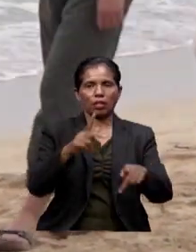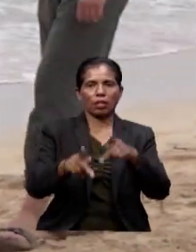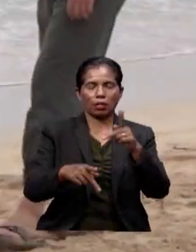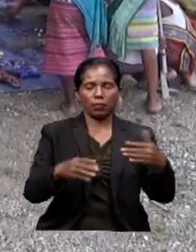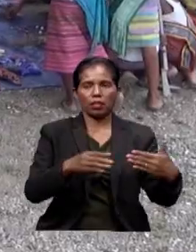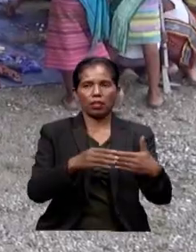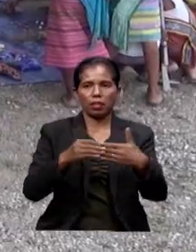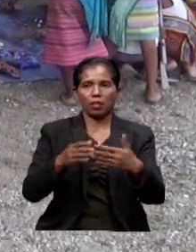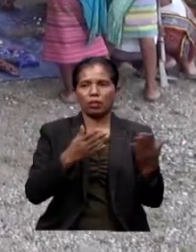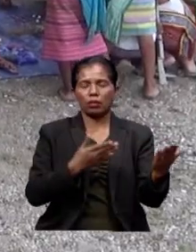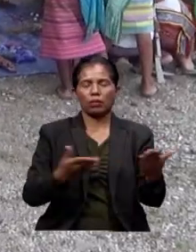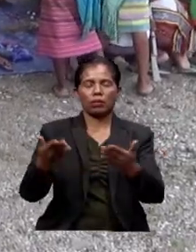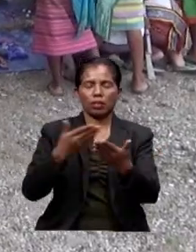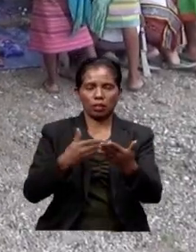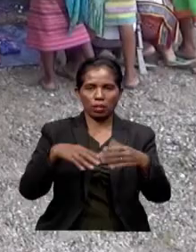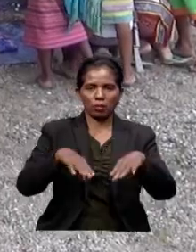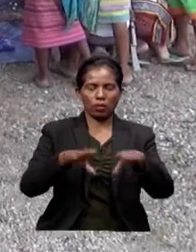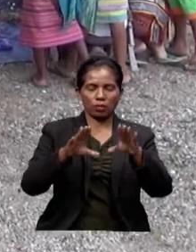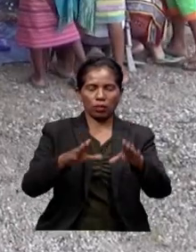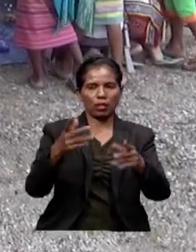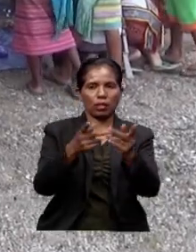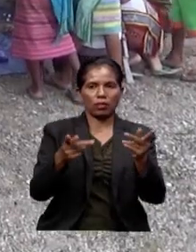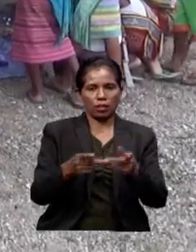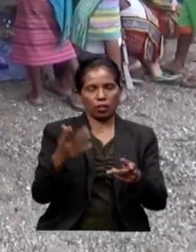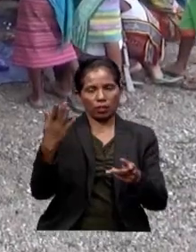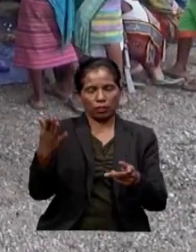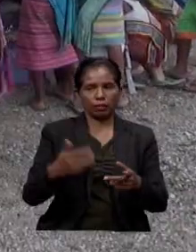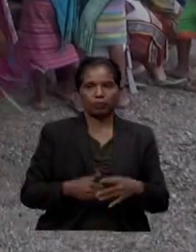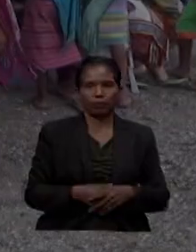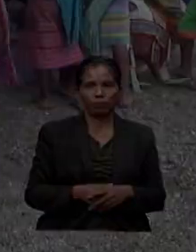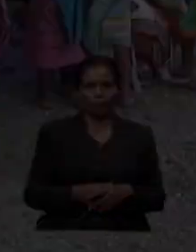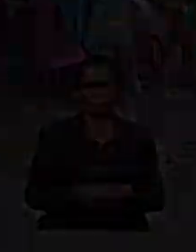organiza malo o de lori produto lokal bafan i ha fatin referi. Abraão Amaral, ZMN.